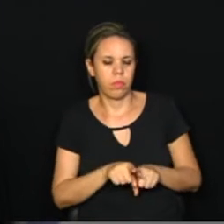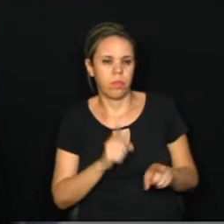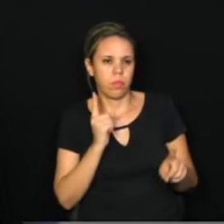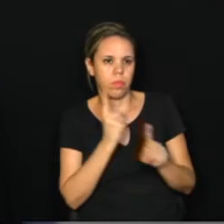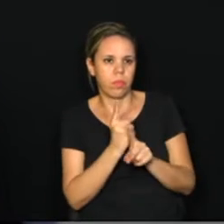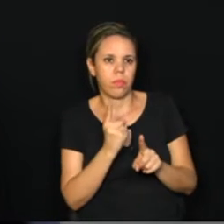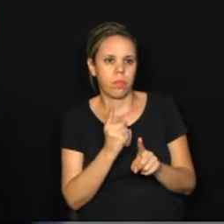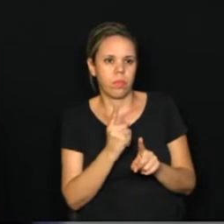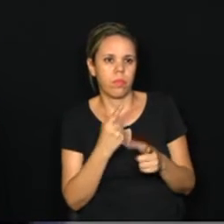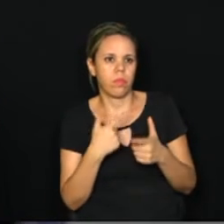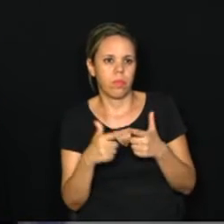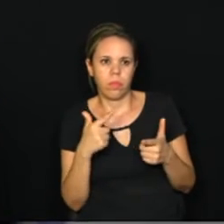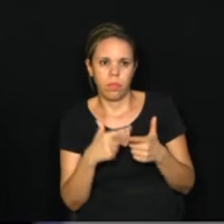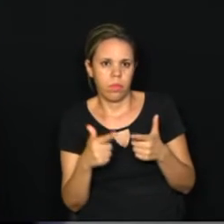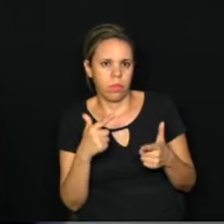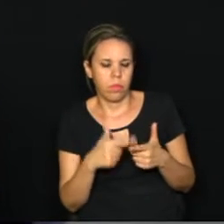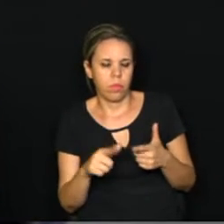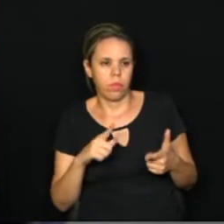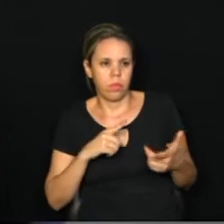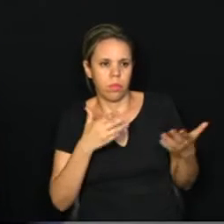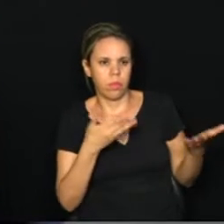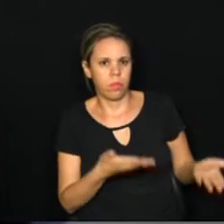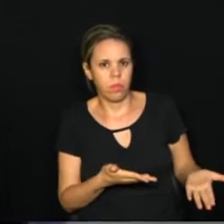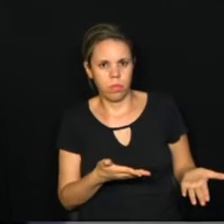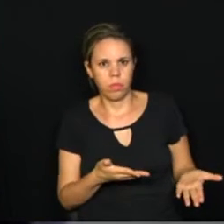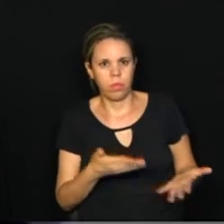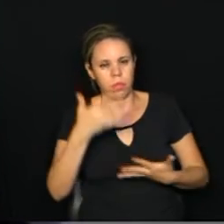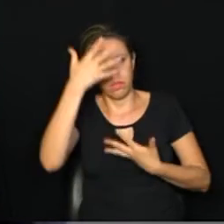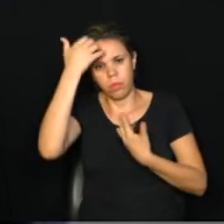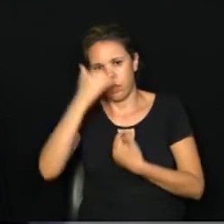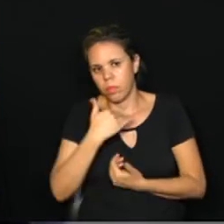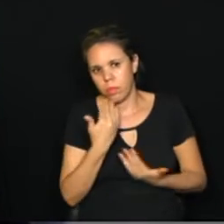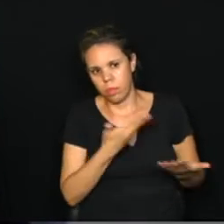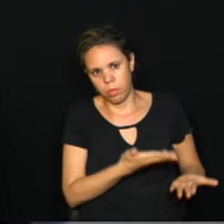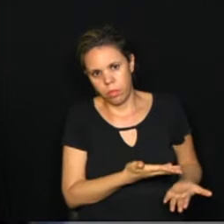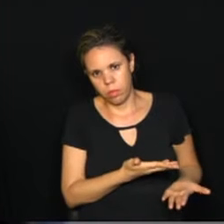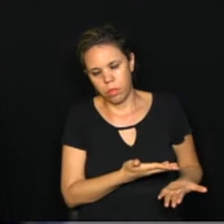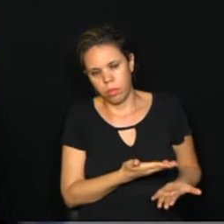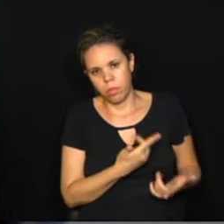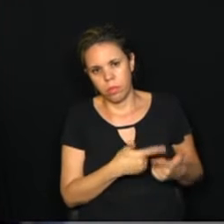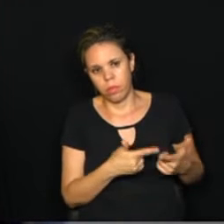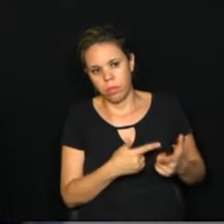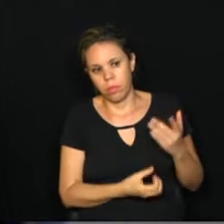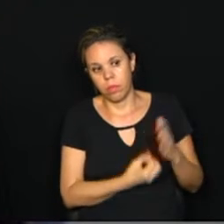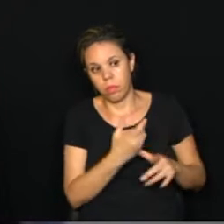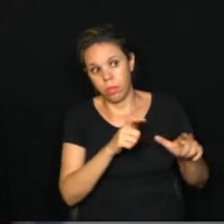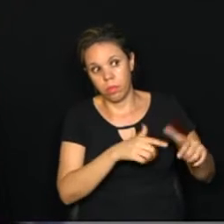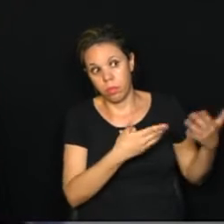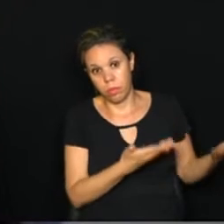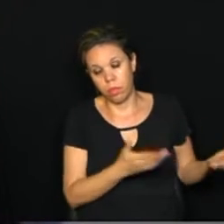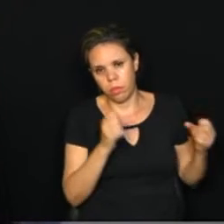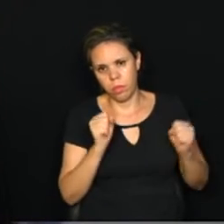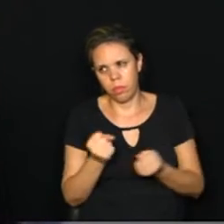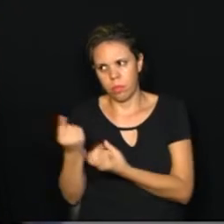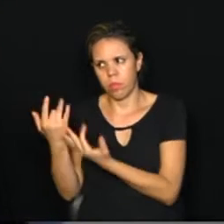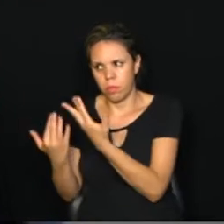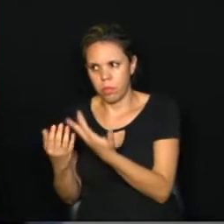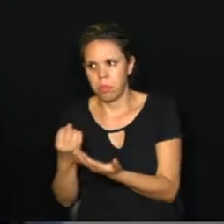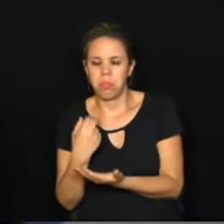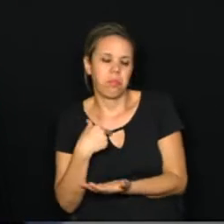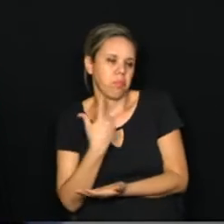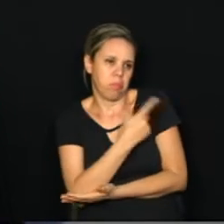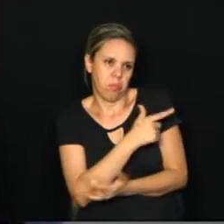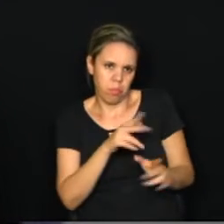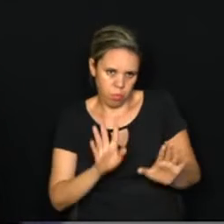alguma normalidade, de ter um macaco morto, alguma anormalidade tem no local. Pode ser do incêndio, pode não ser,